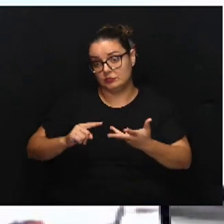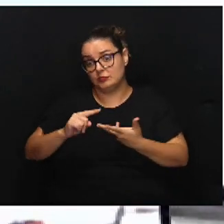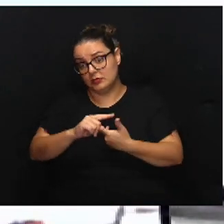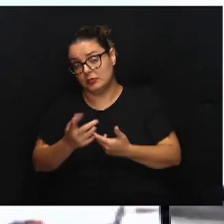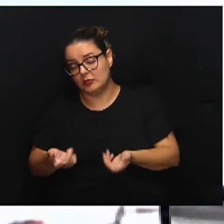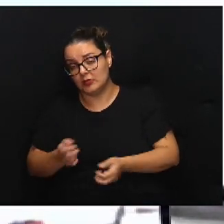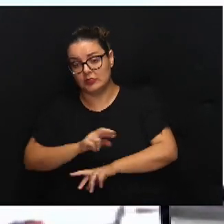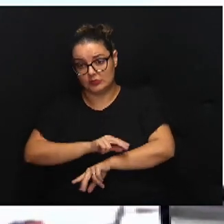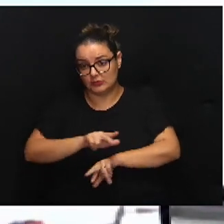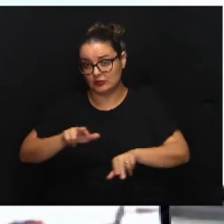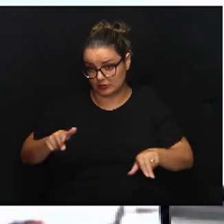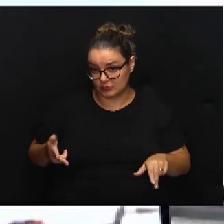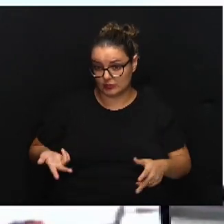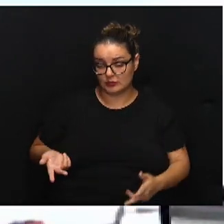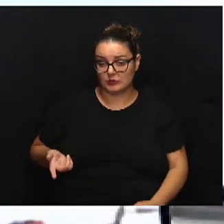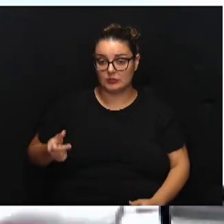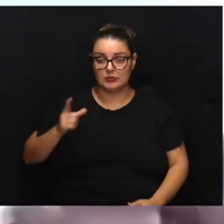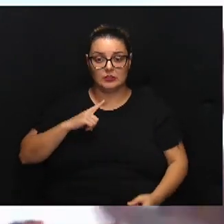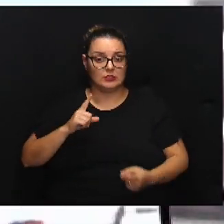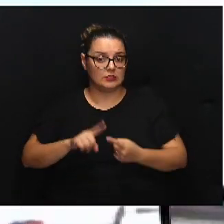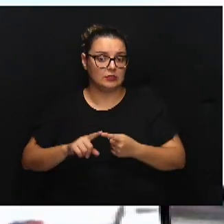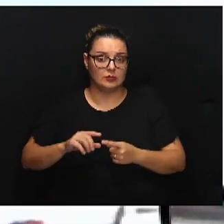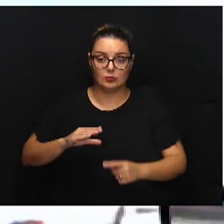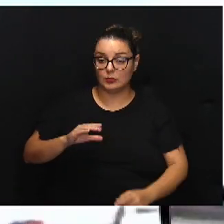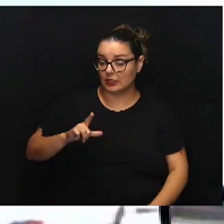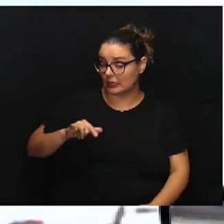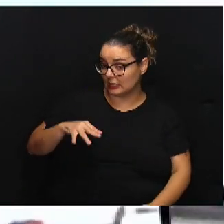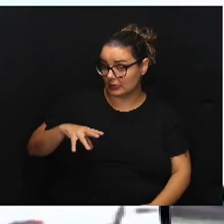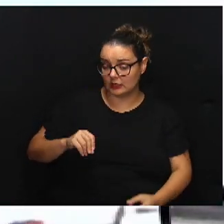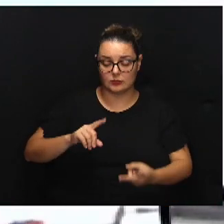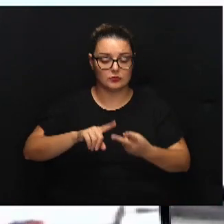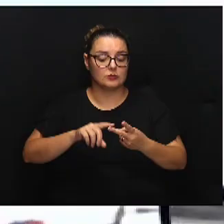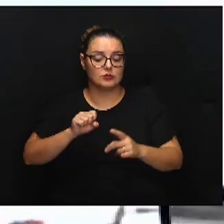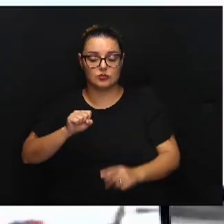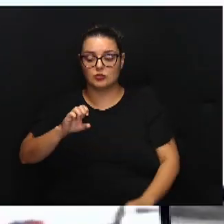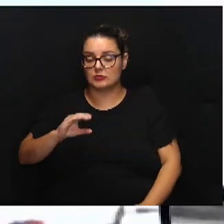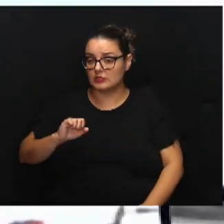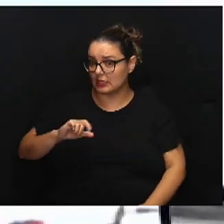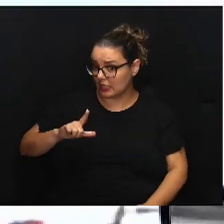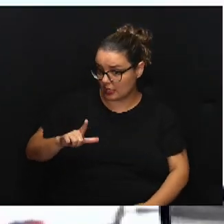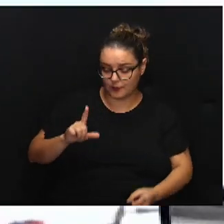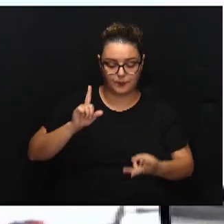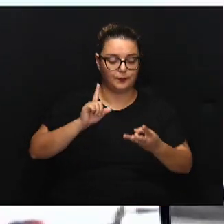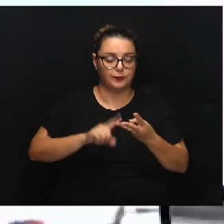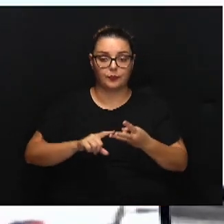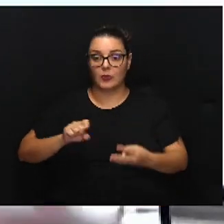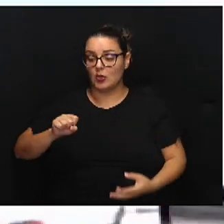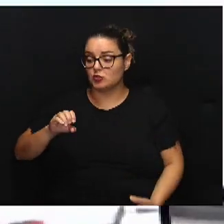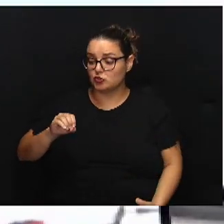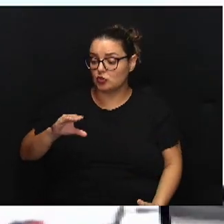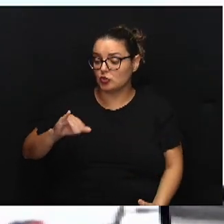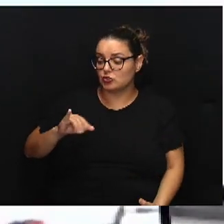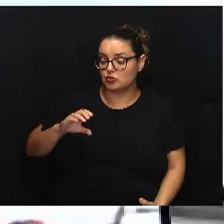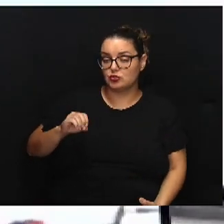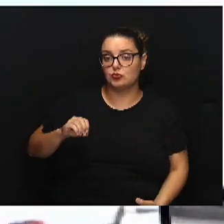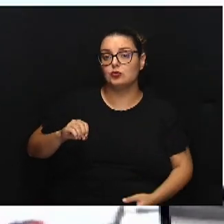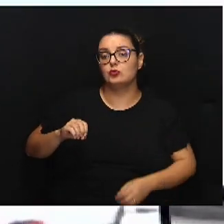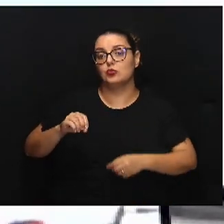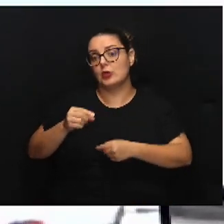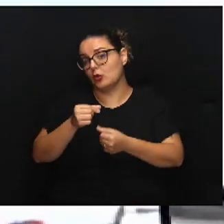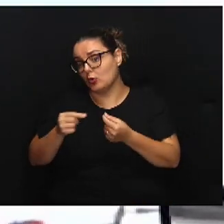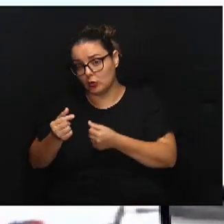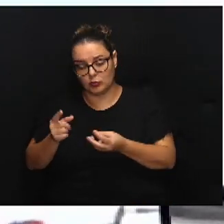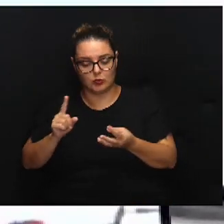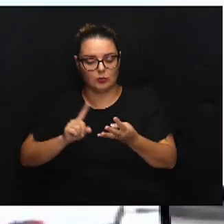assim. Tem os fatores clínicos, tem os fatores sociais, tem os fatores socioeconômicos e educacionais.